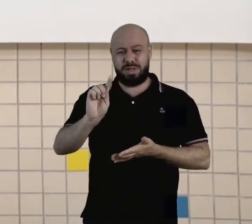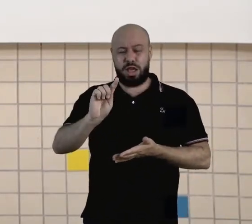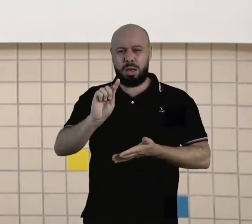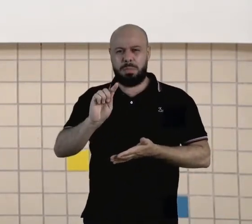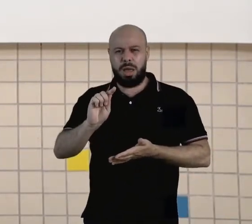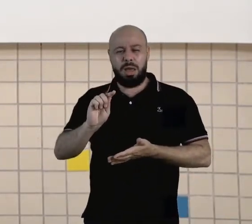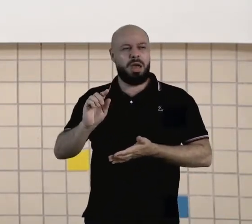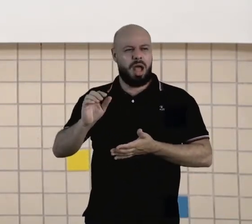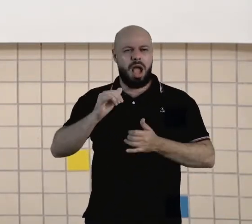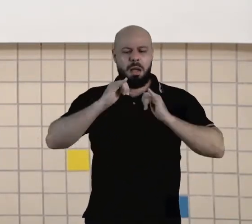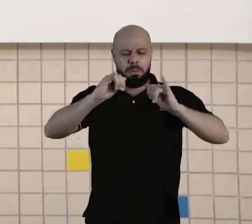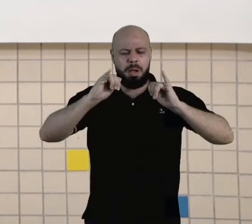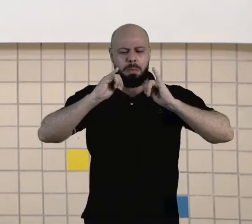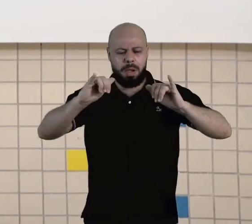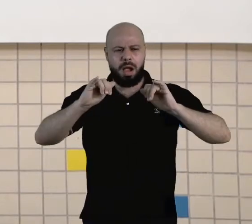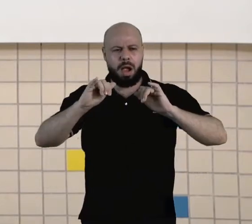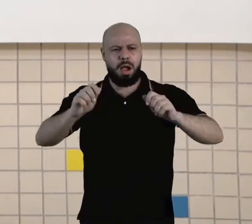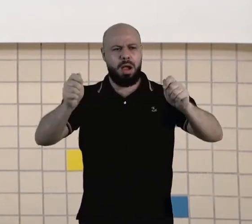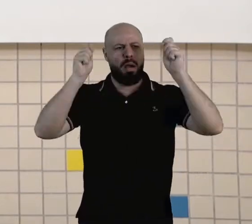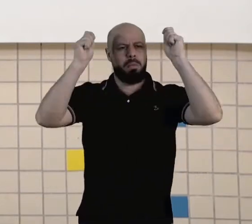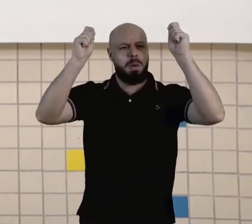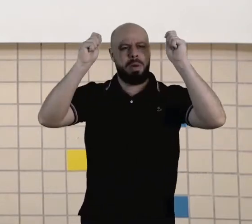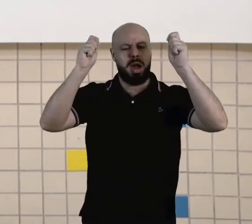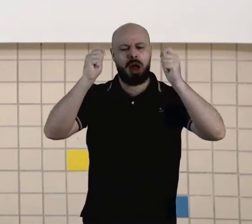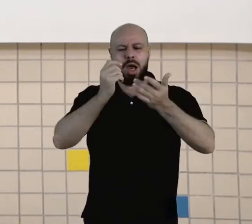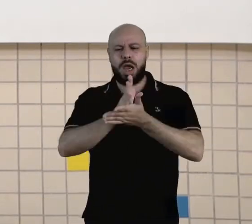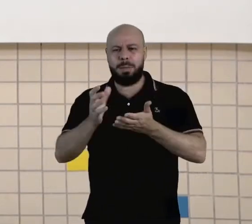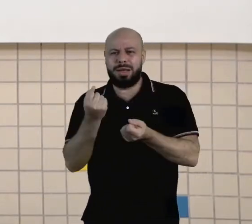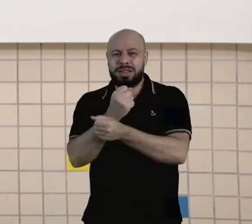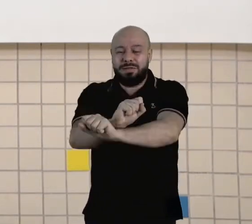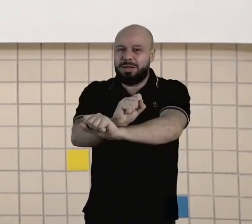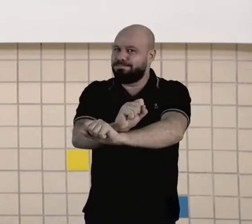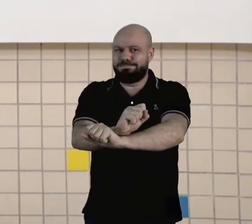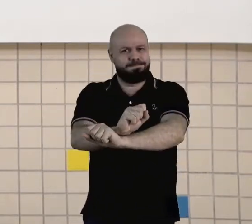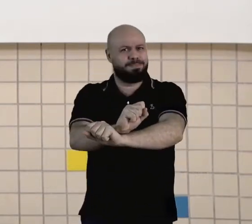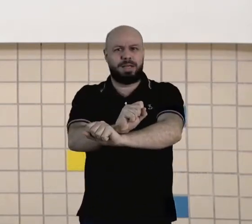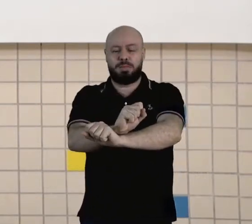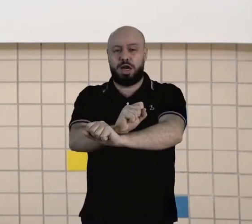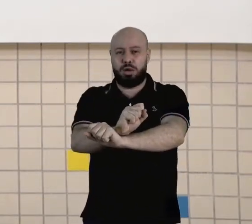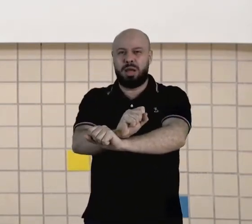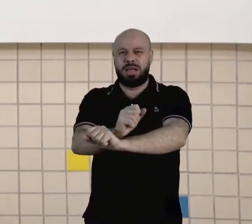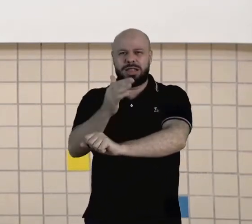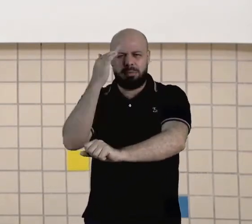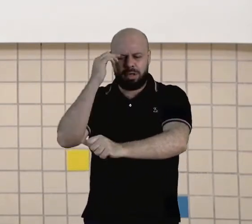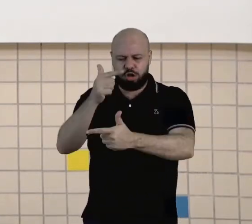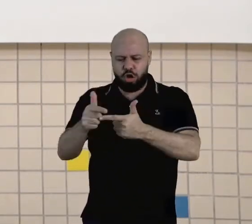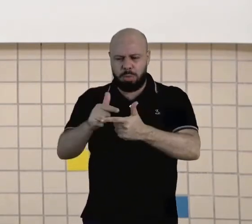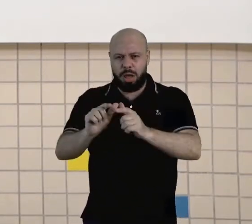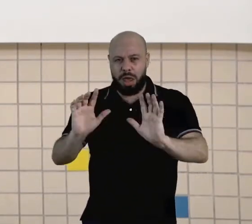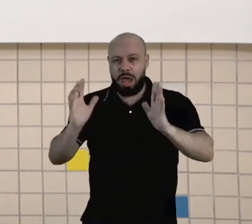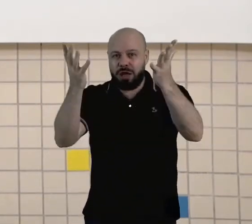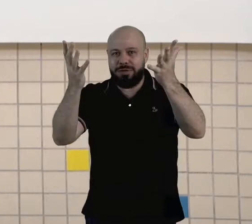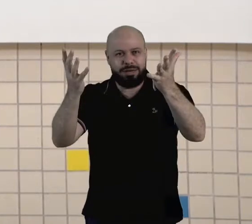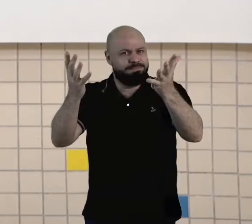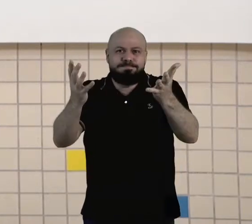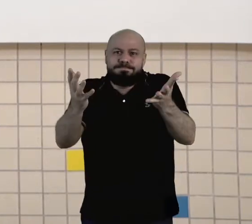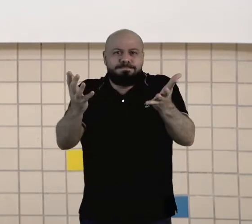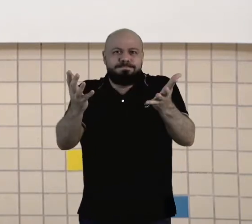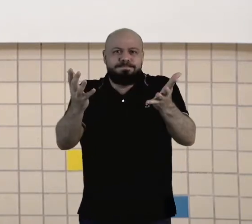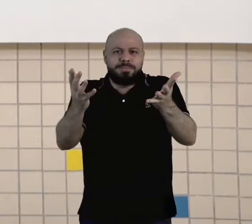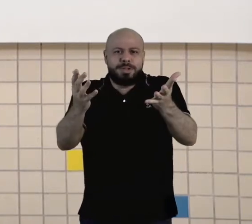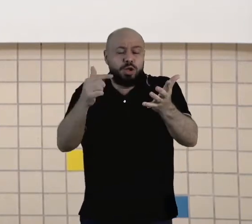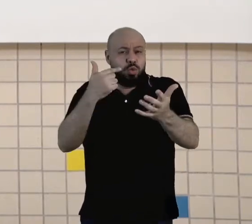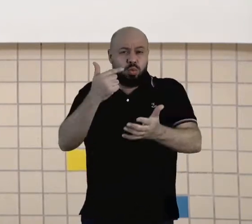escravidão e tentar restituir o problema, tentar provocar uma mudança de vida